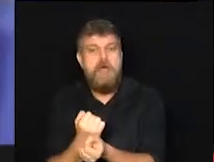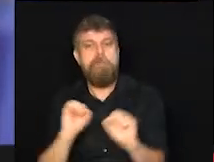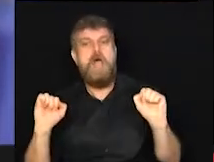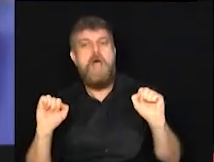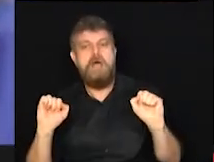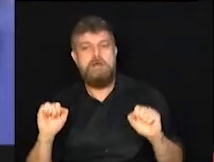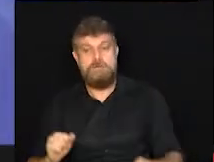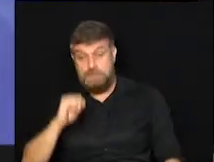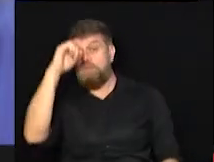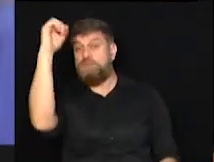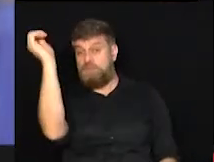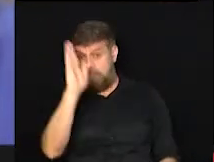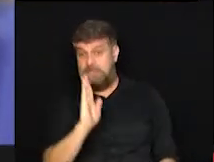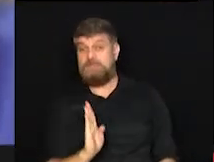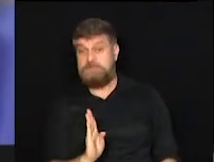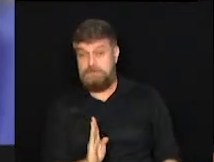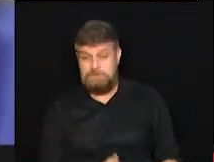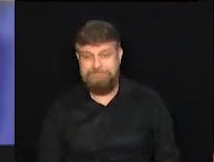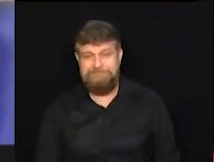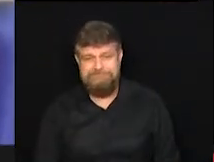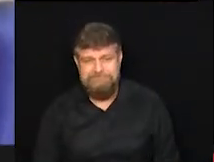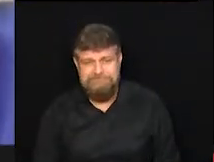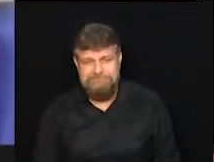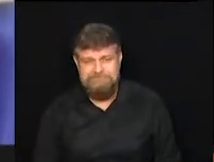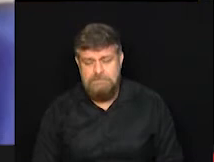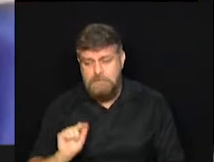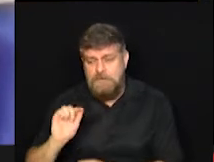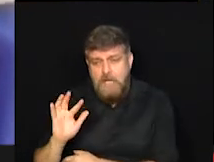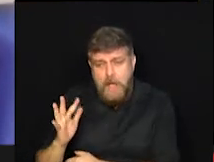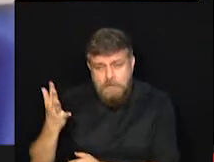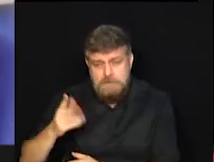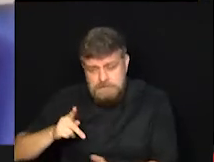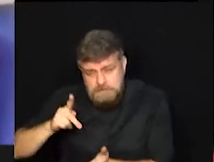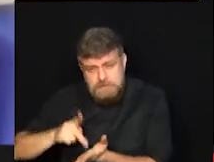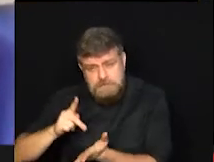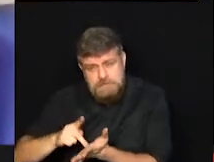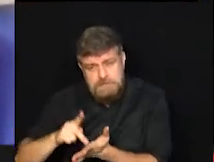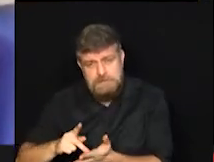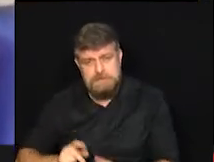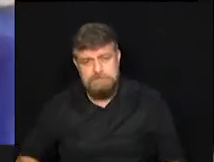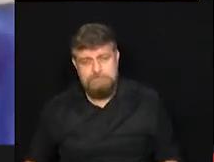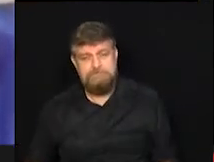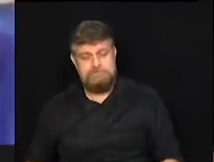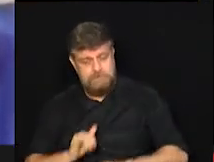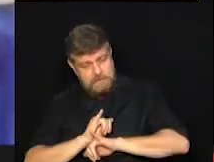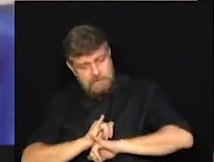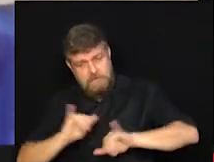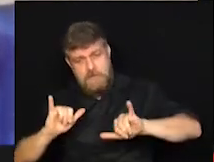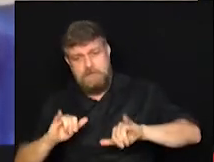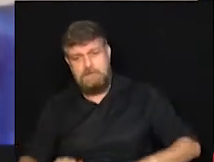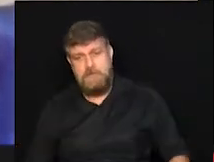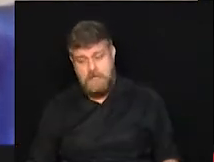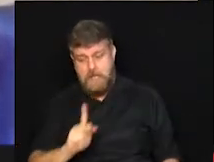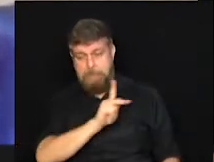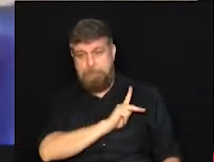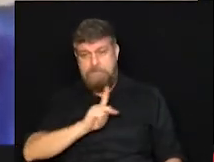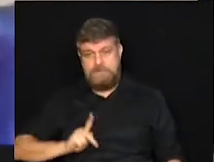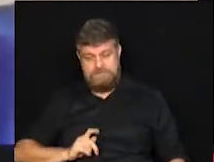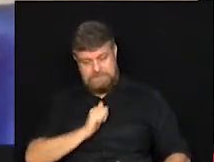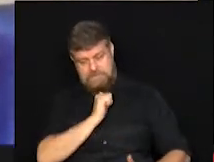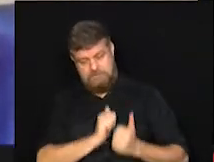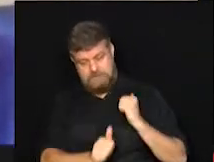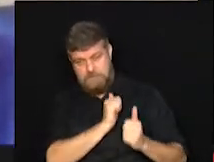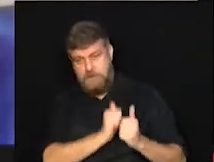do Brasil. E, de fato, eu faço um novo registro de que a Ponte Preta, além dela